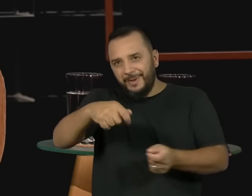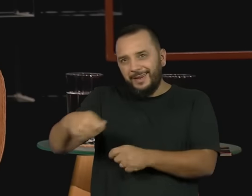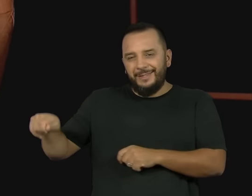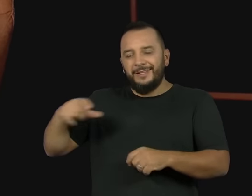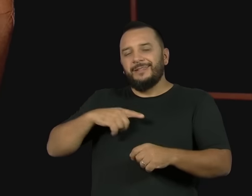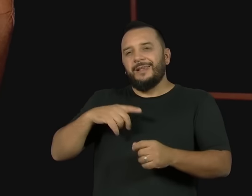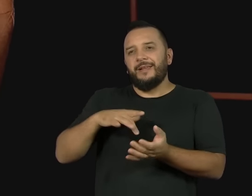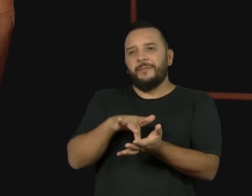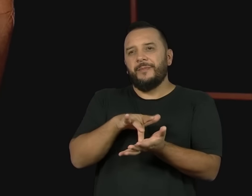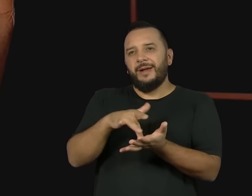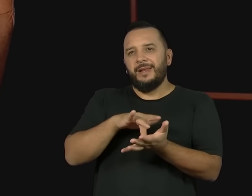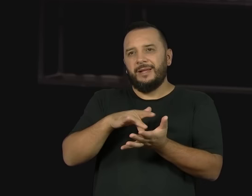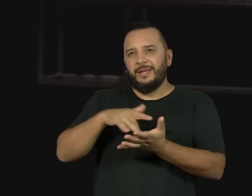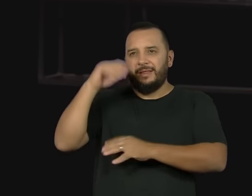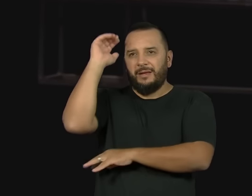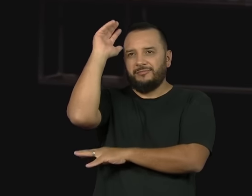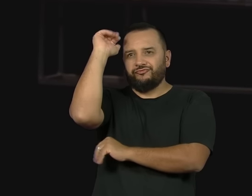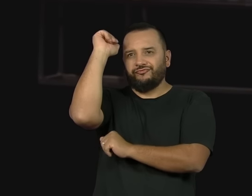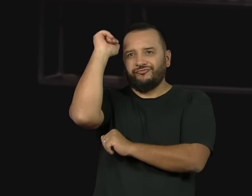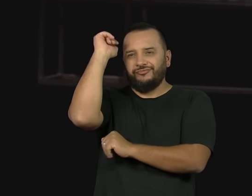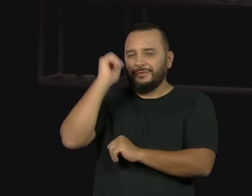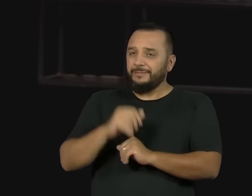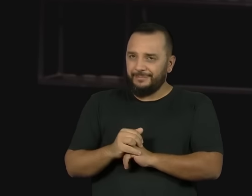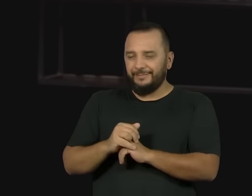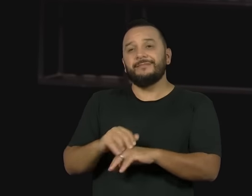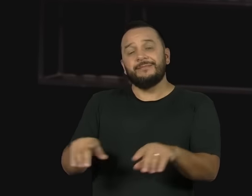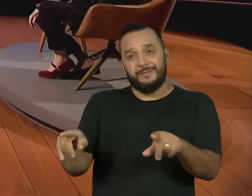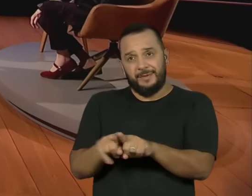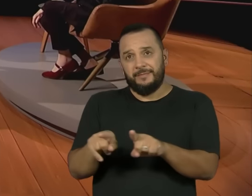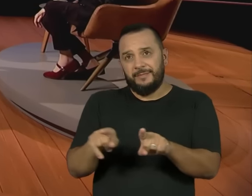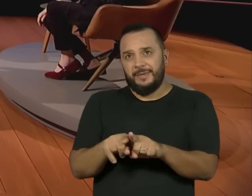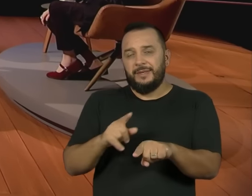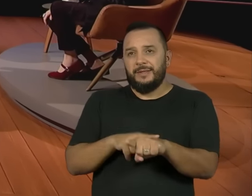flamenco, que mais ou menos. Durante a viagem,